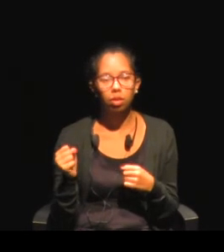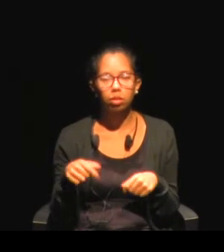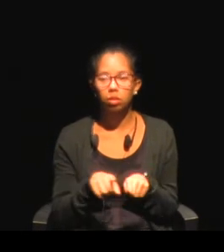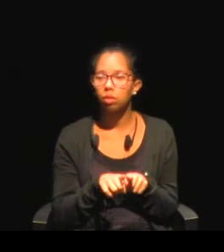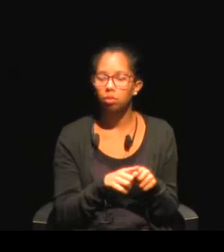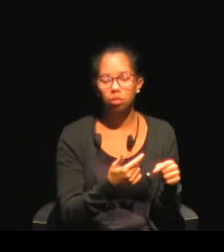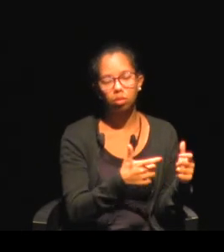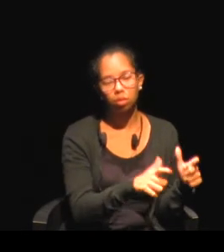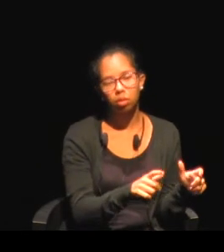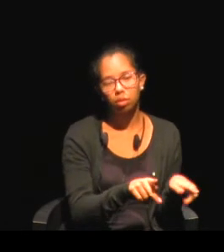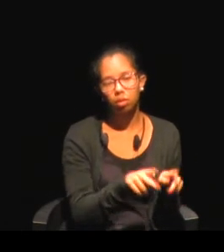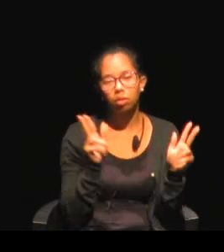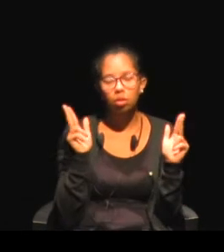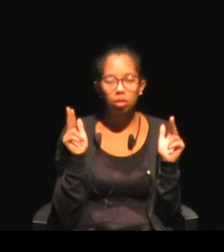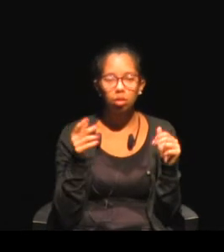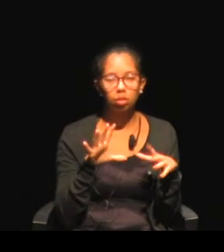As imagens